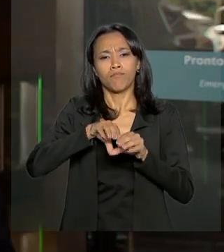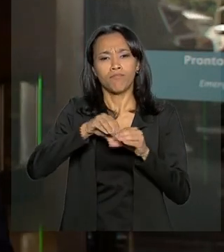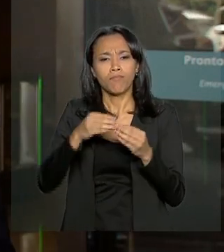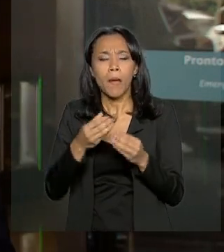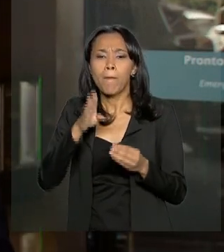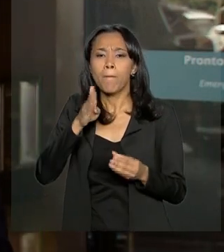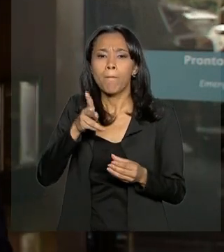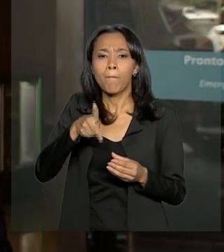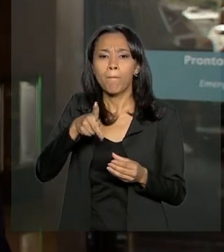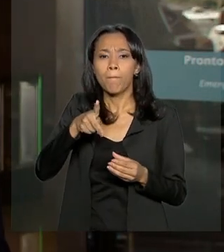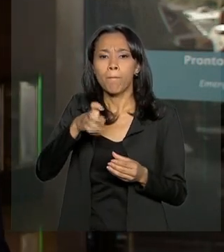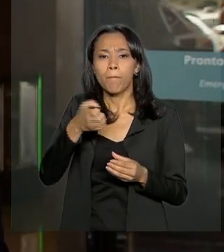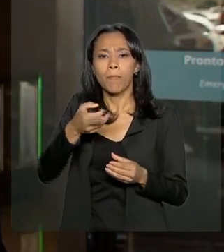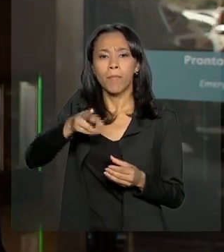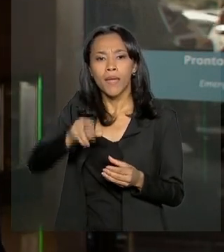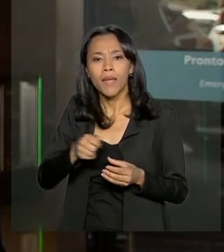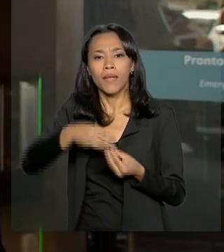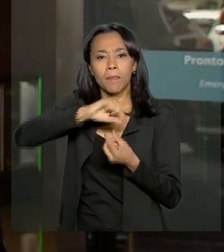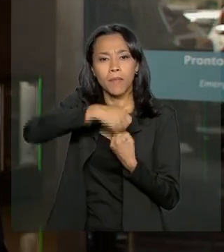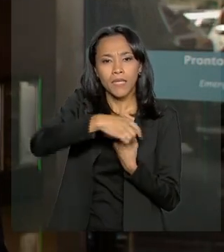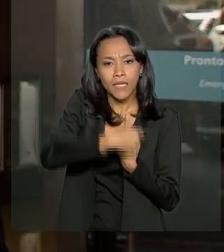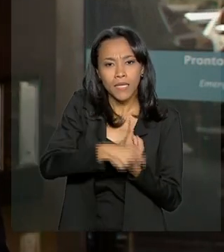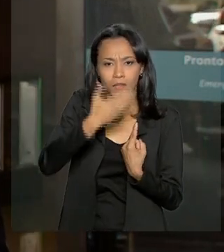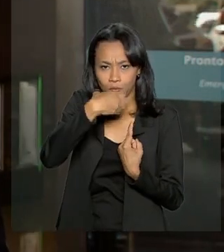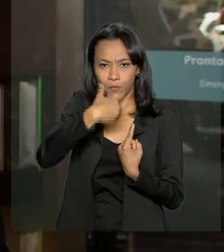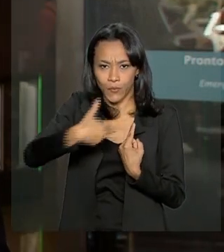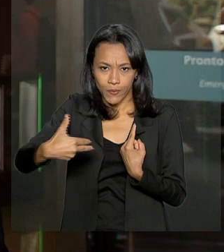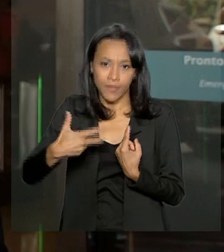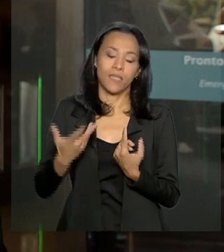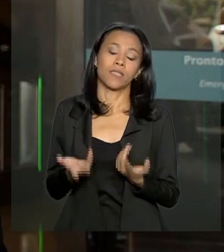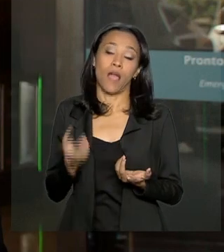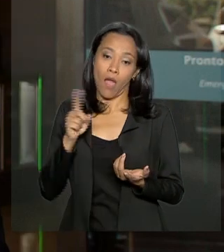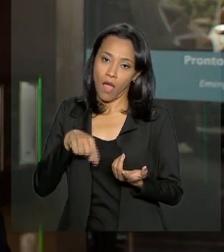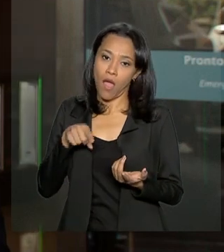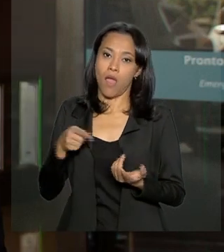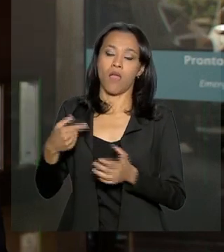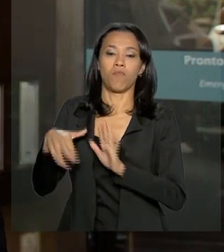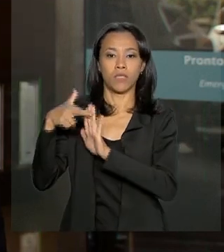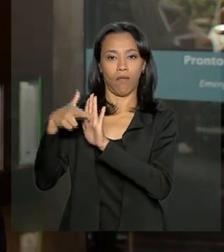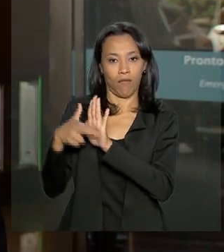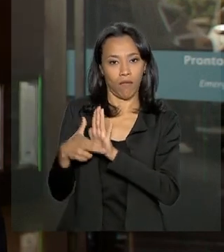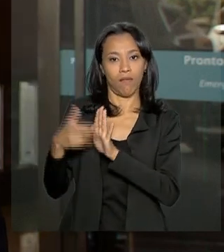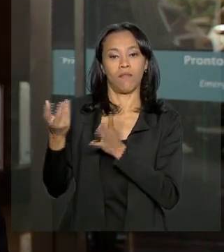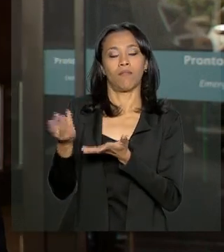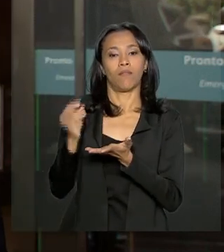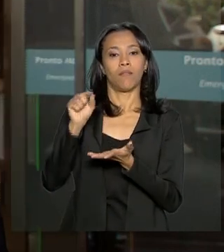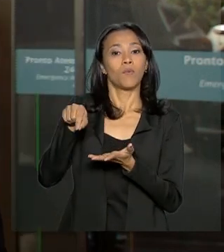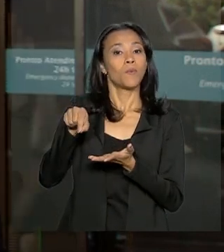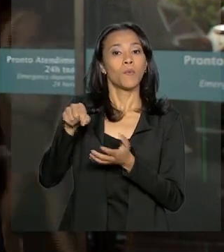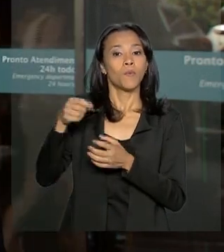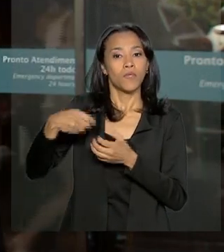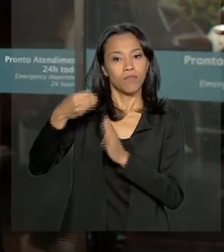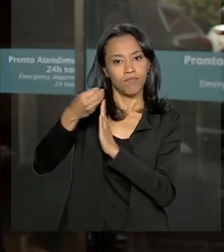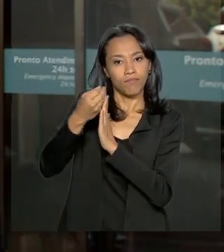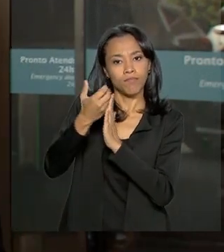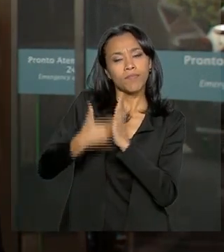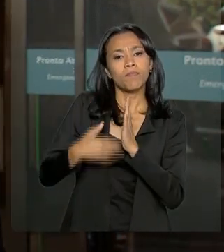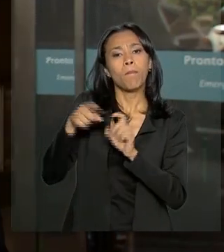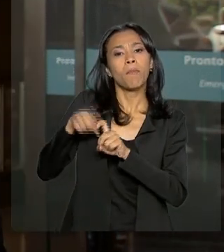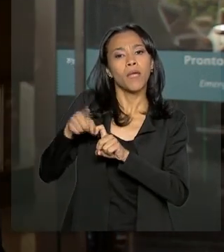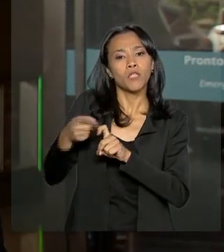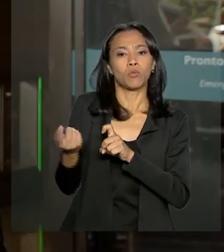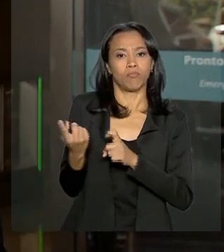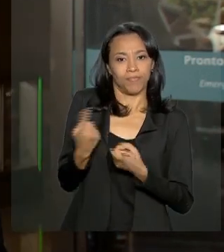esses alimentos fazem parte da dieta pastosa que foi introduzida pelos médicos durante o fim de semana e tem sido bem